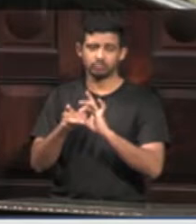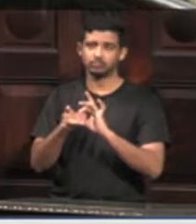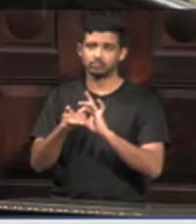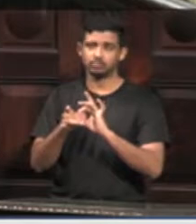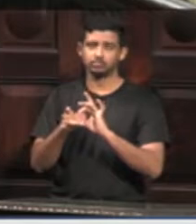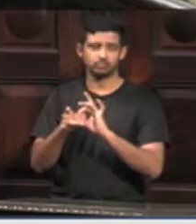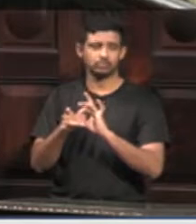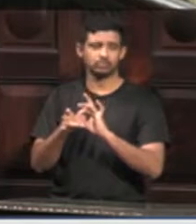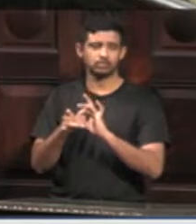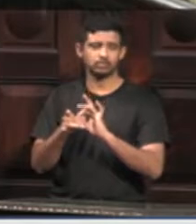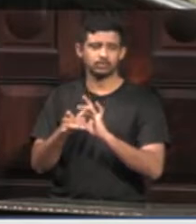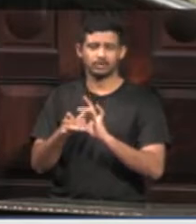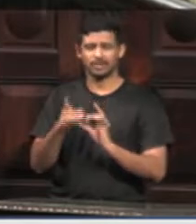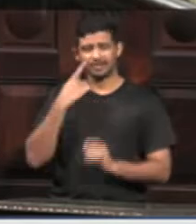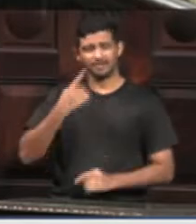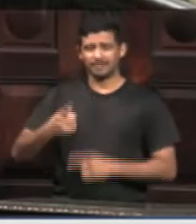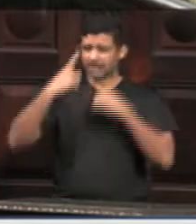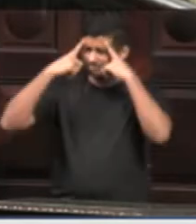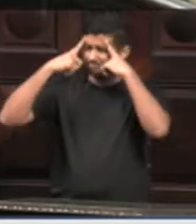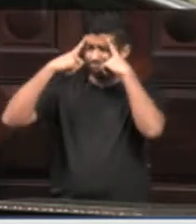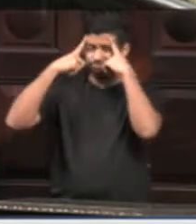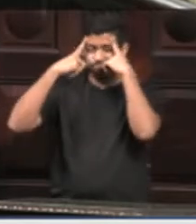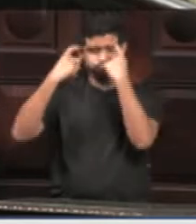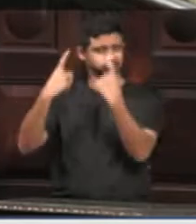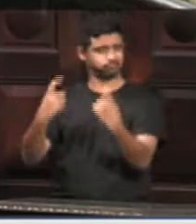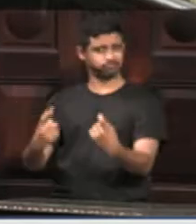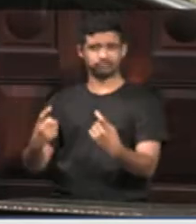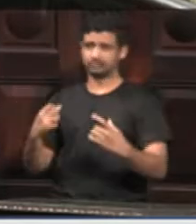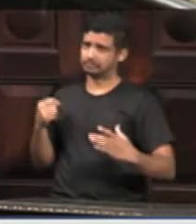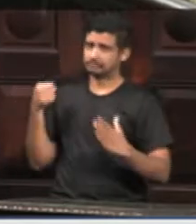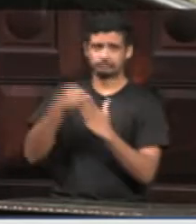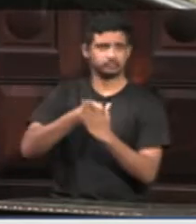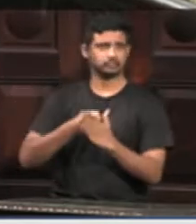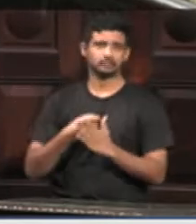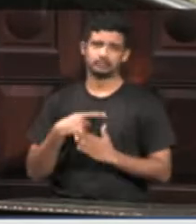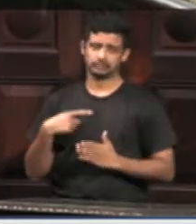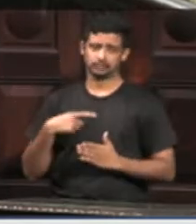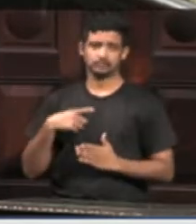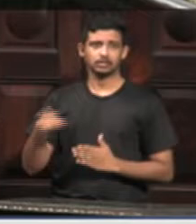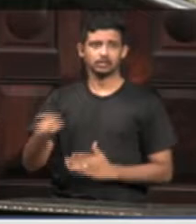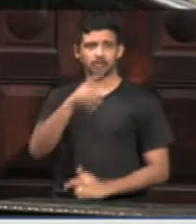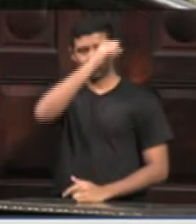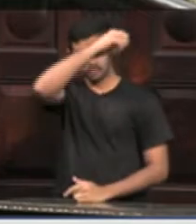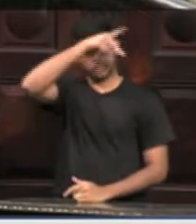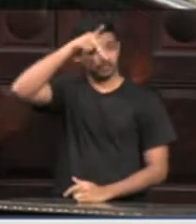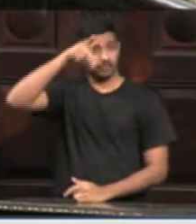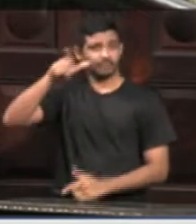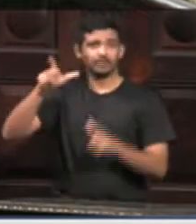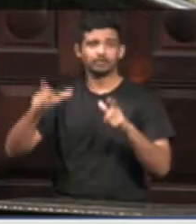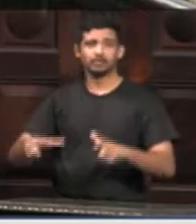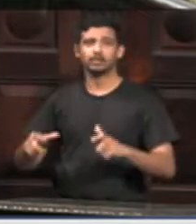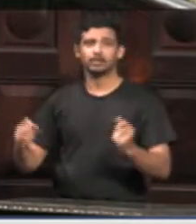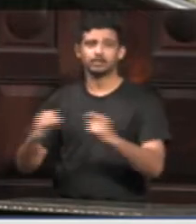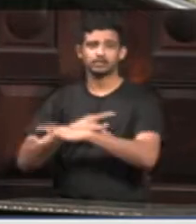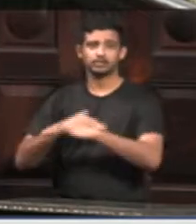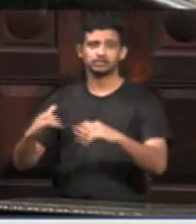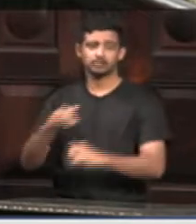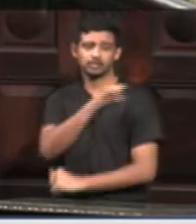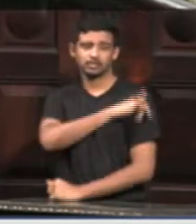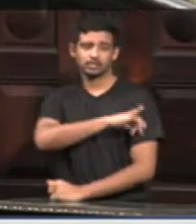foi violentamente agredida pelo prefeito da cidade do Rio de